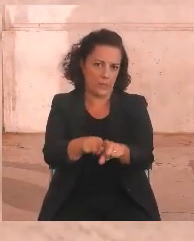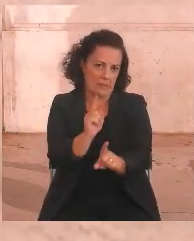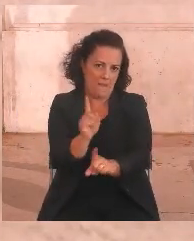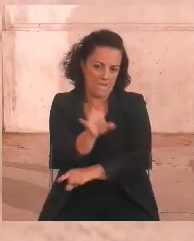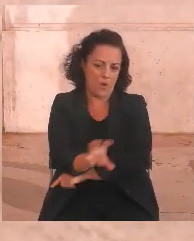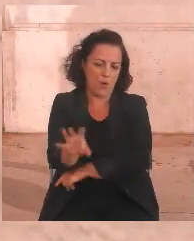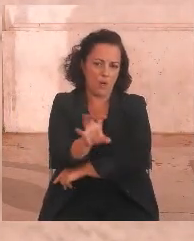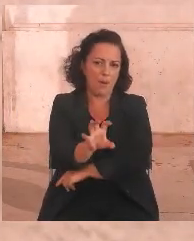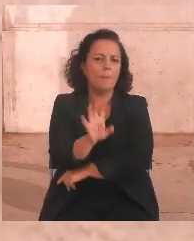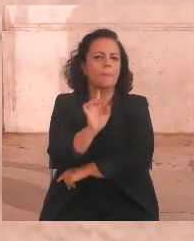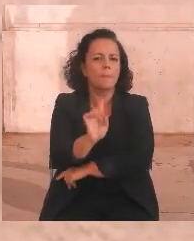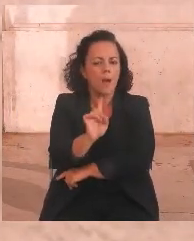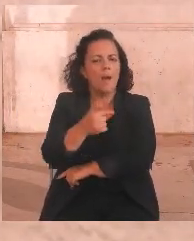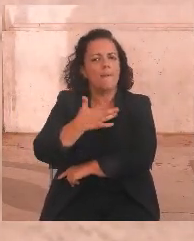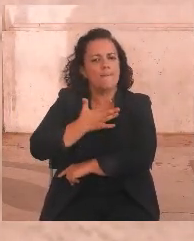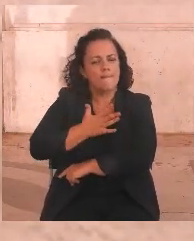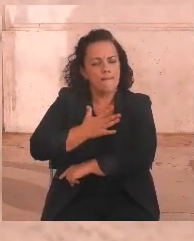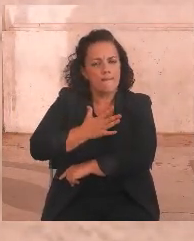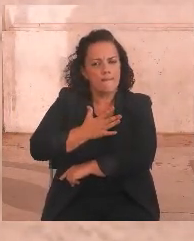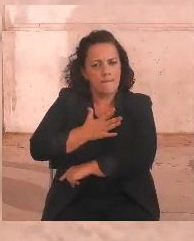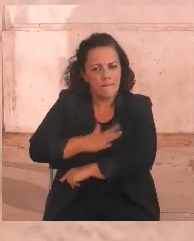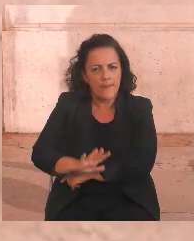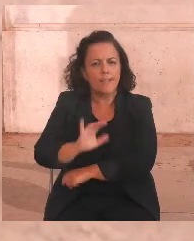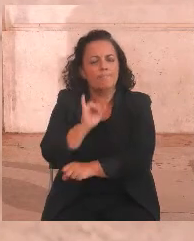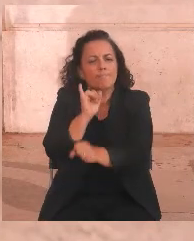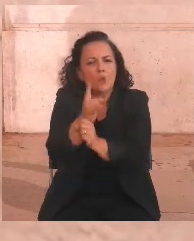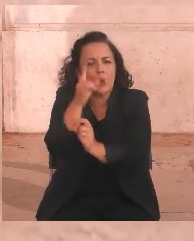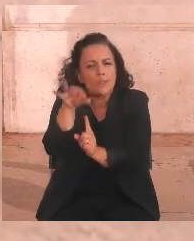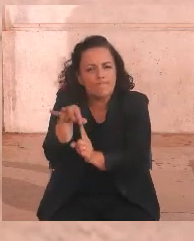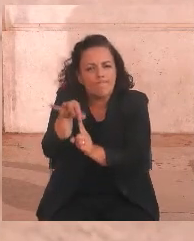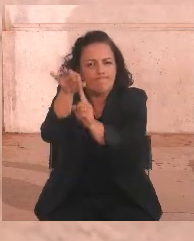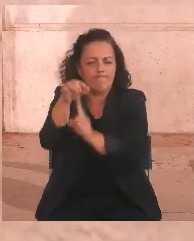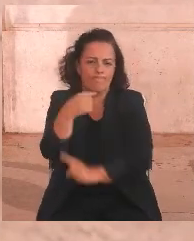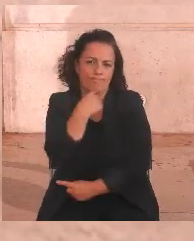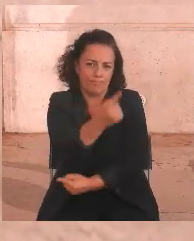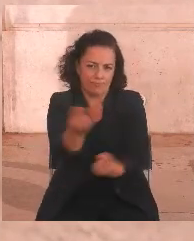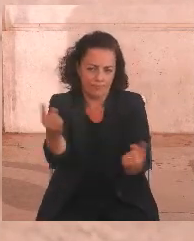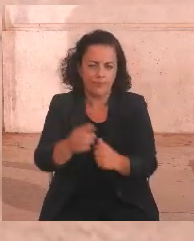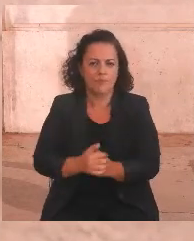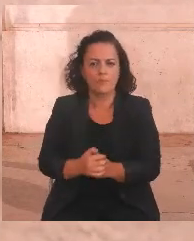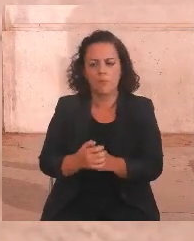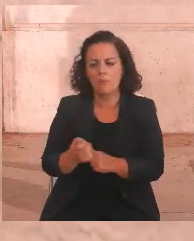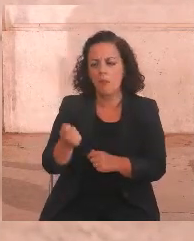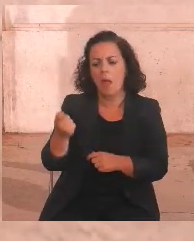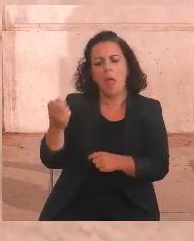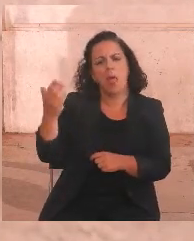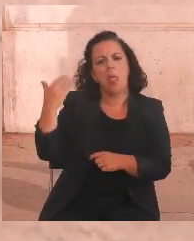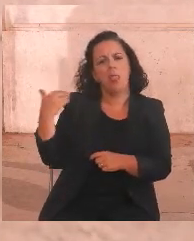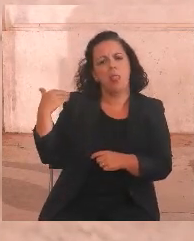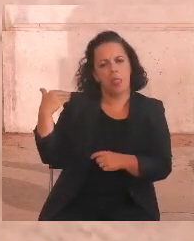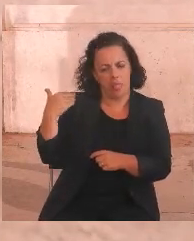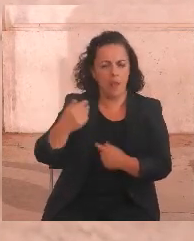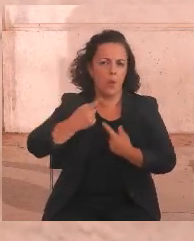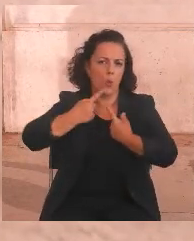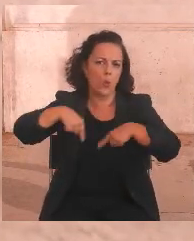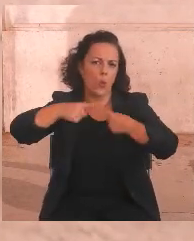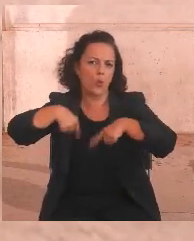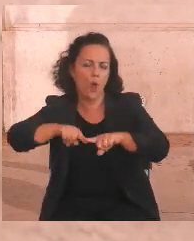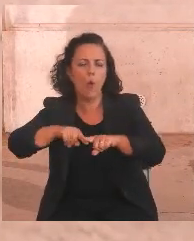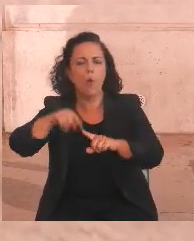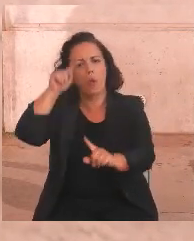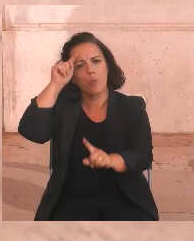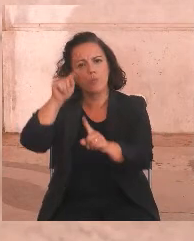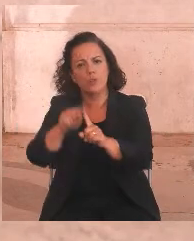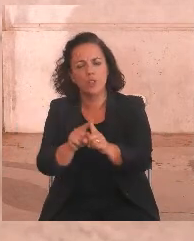queria assinalar algo de muito específico. Que nas recentes reuniões que tivemos para a passagem